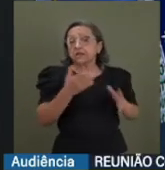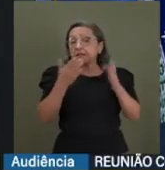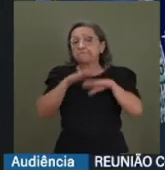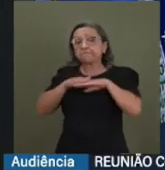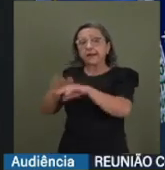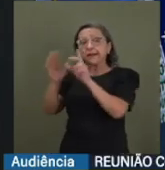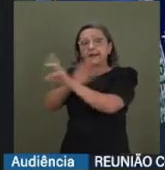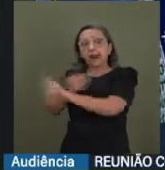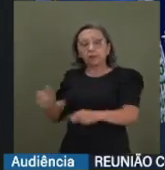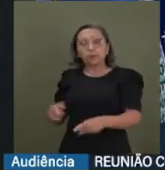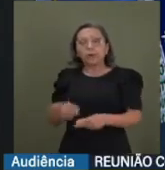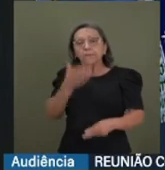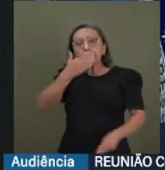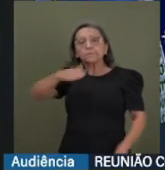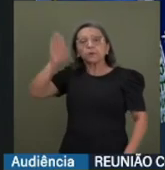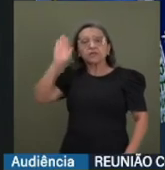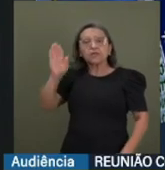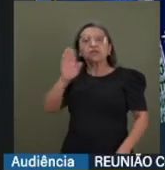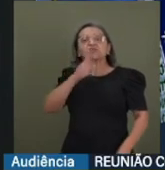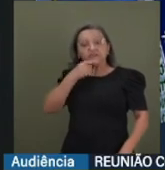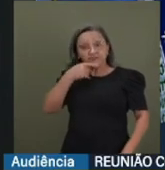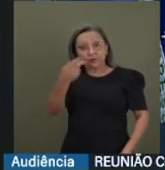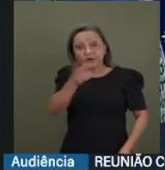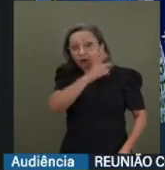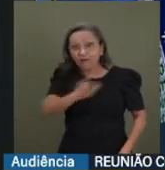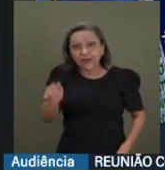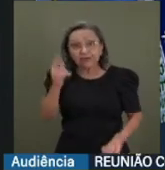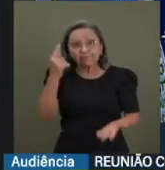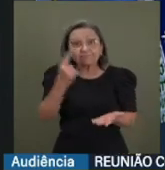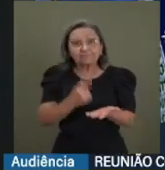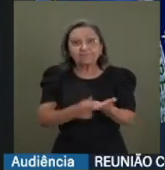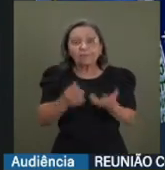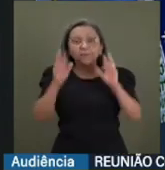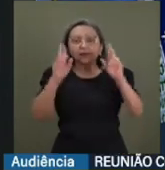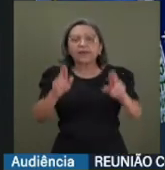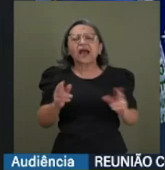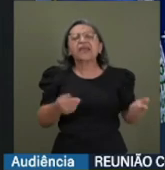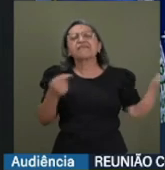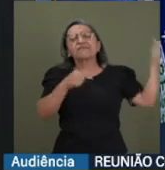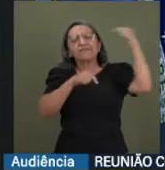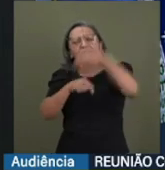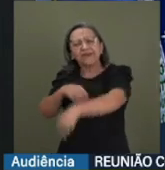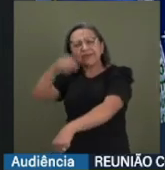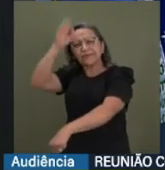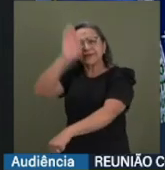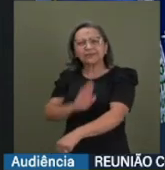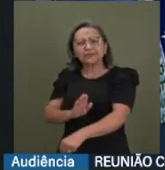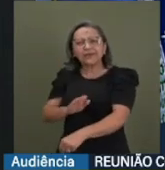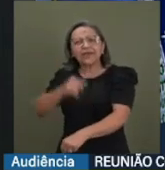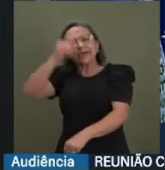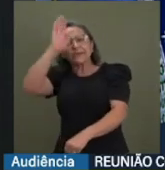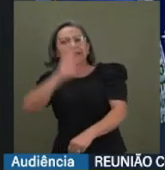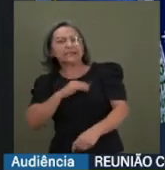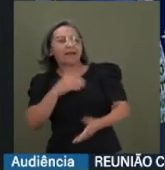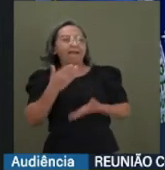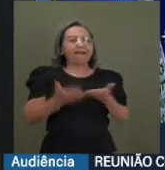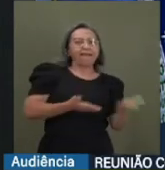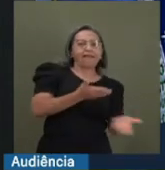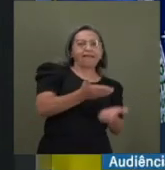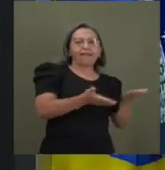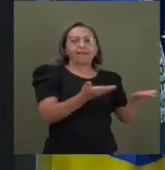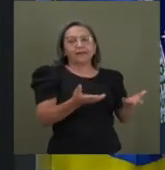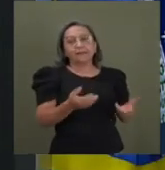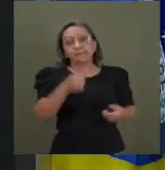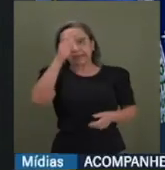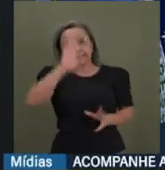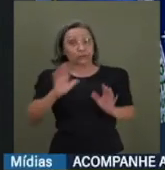não cumpre, e já diz que não vai cumprir. Aí vem no Brasil E o Brasil ainda é muito rico,